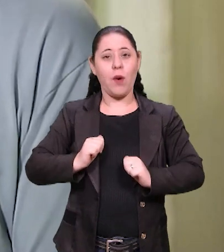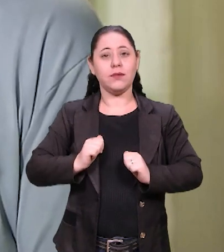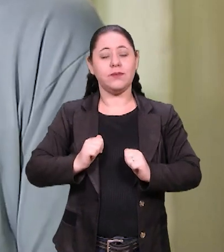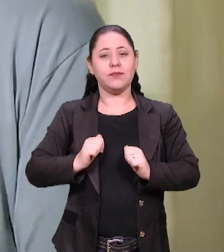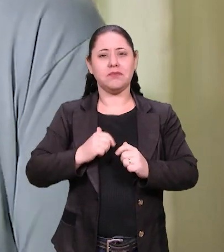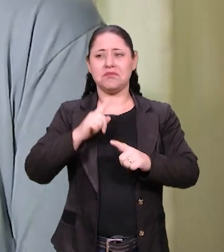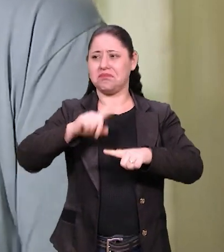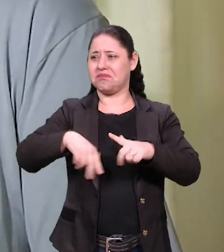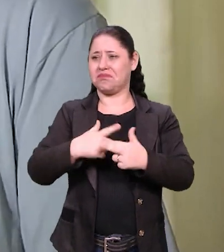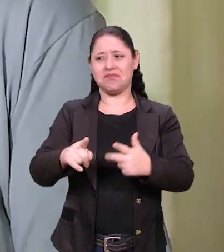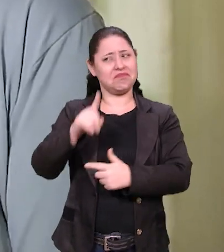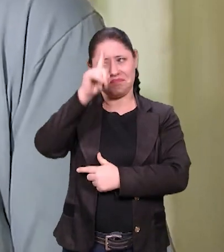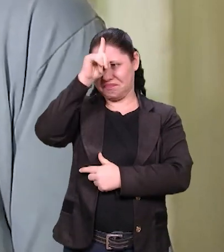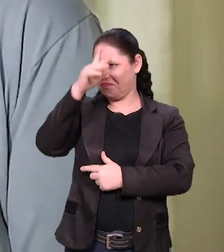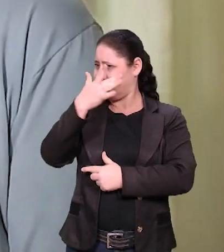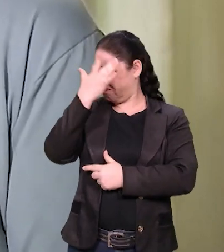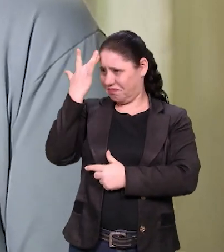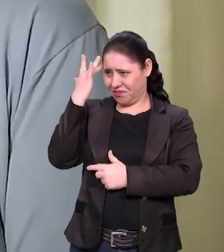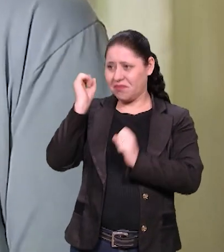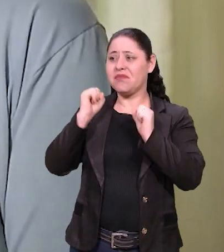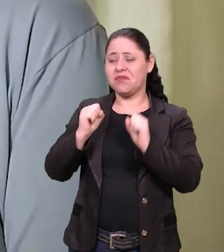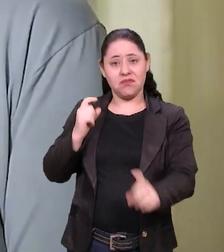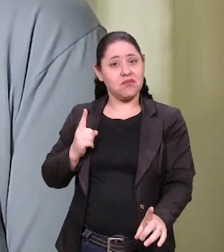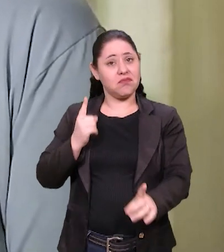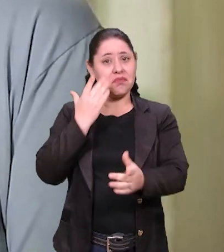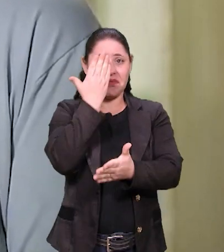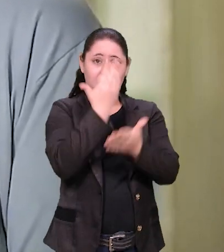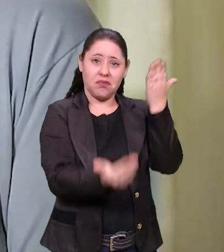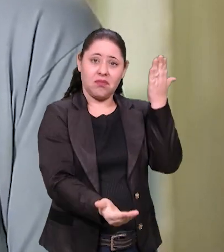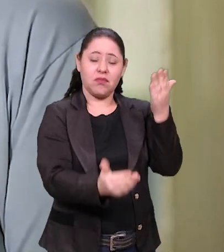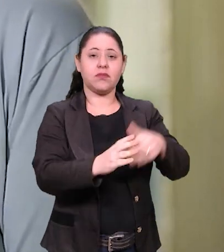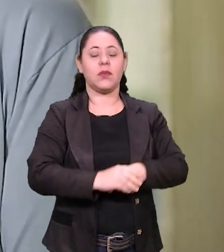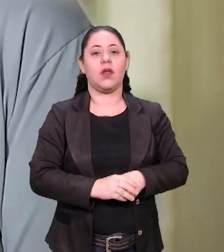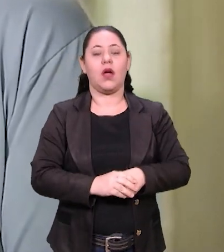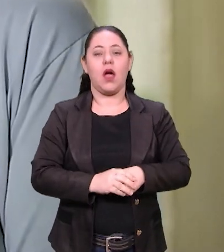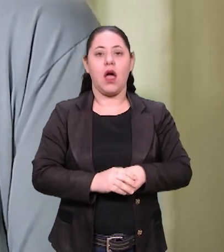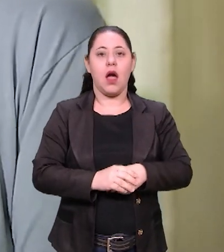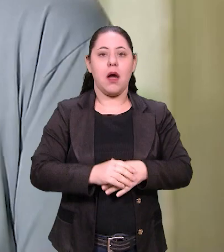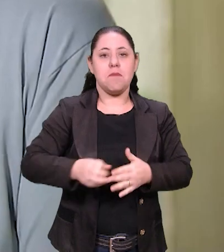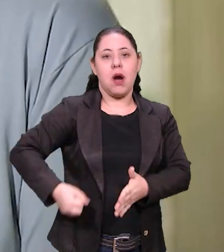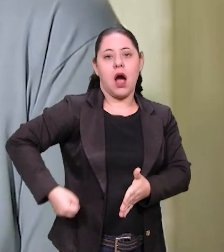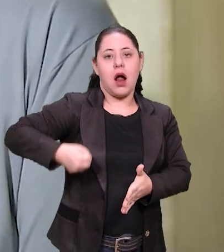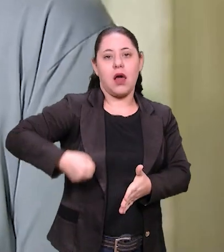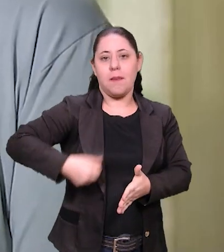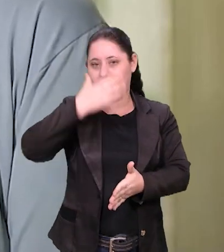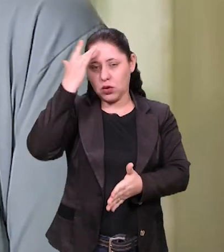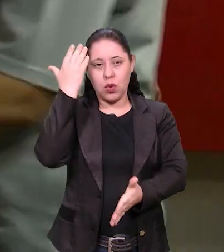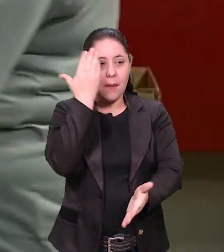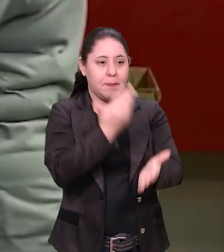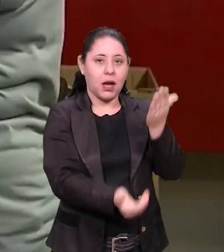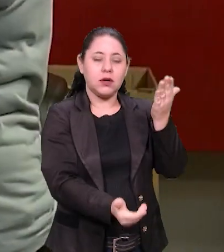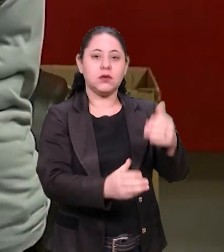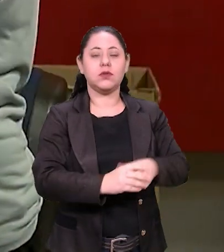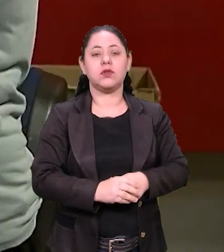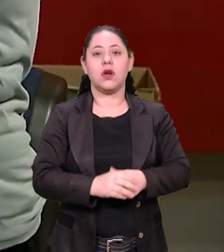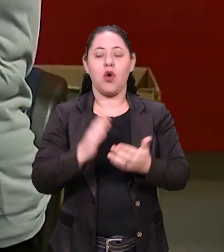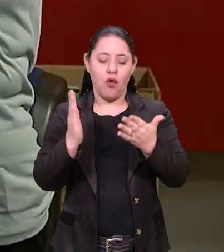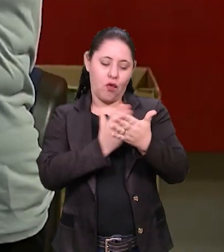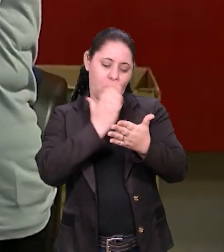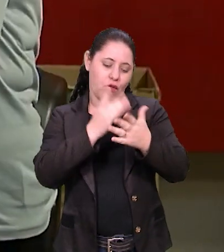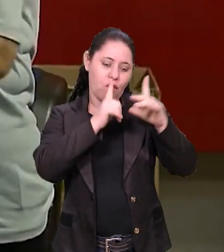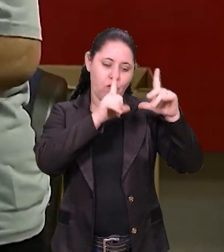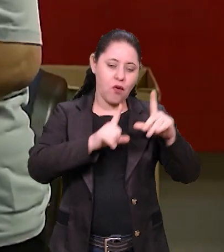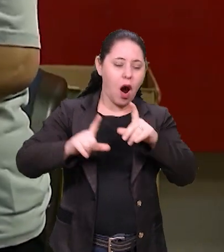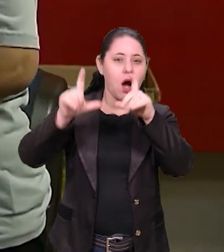toda coisa que você nem imagina que alguém possa perder, eles perdem. Mala de viagem, as pessoas saem para viajar, perdem a mala, álbum de